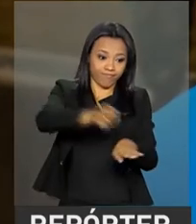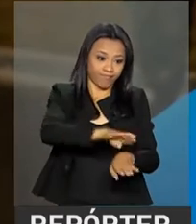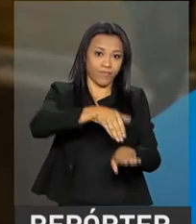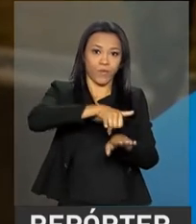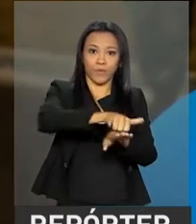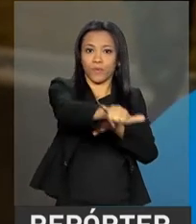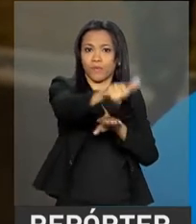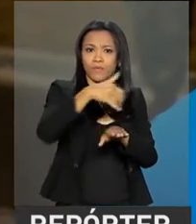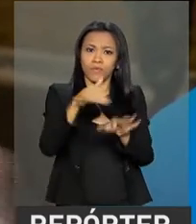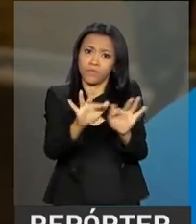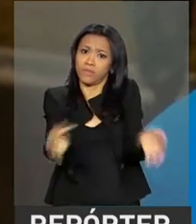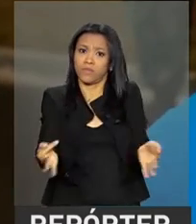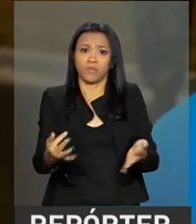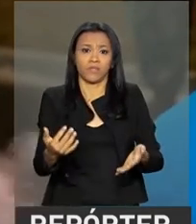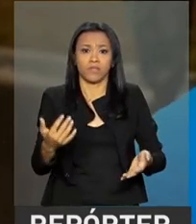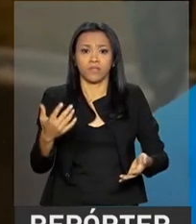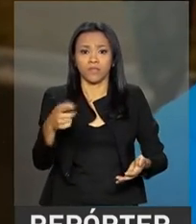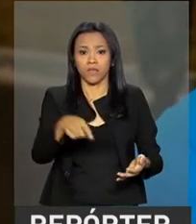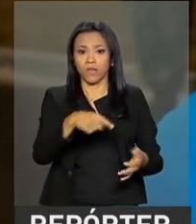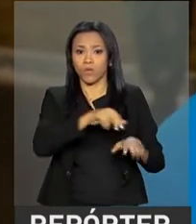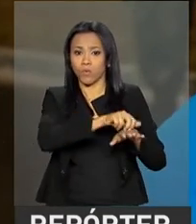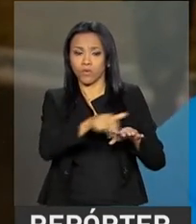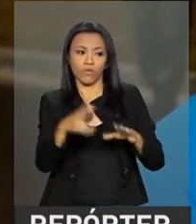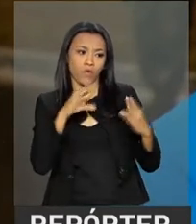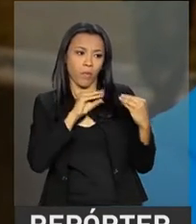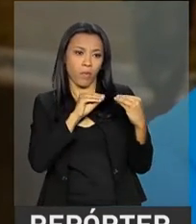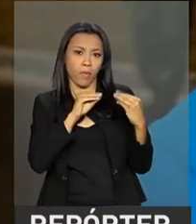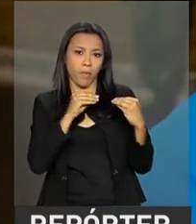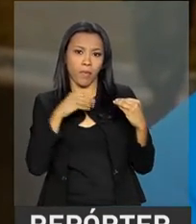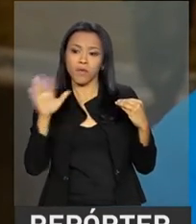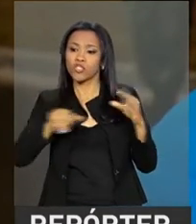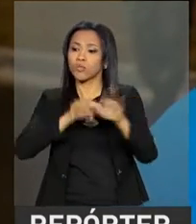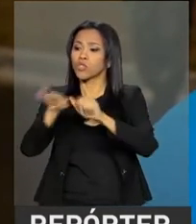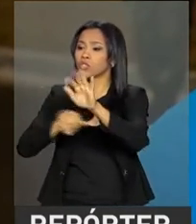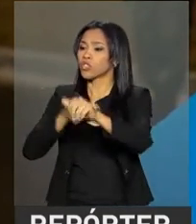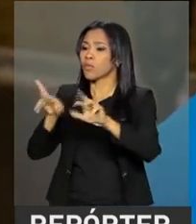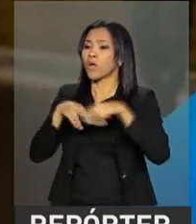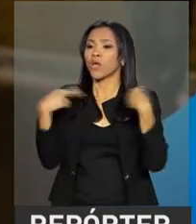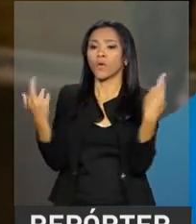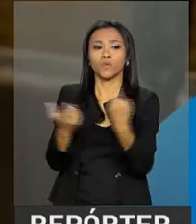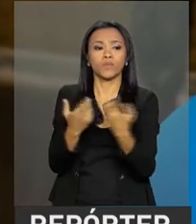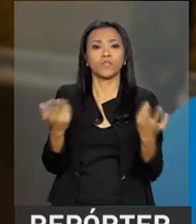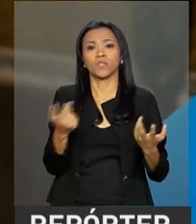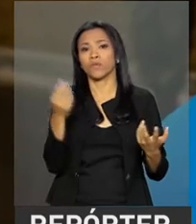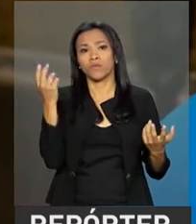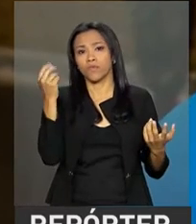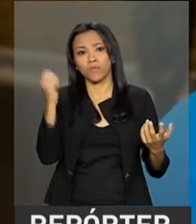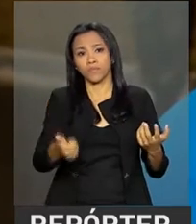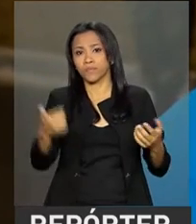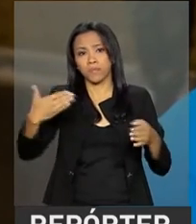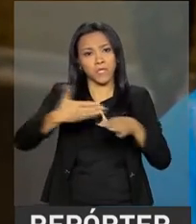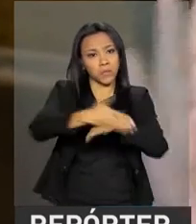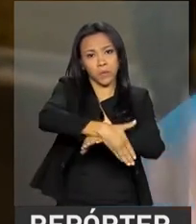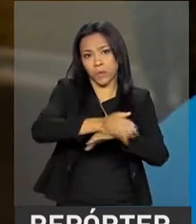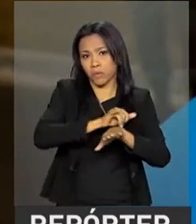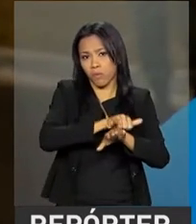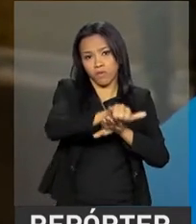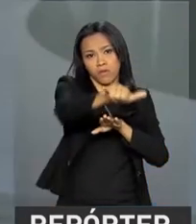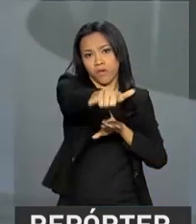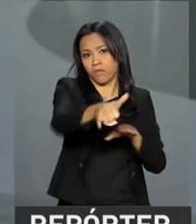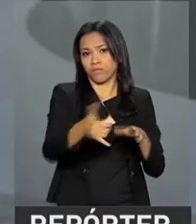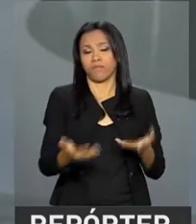Foi muito simples. Quando o piloto desceu, foi conversar com a gente, reuniu todo mundo, pegou os passaportes e nós entramos automaticamente no avião e